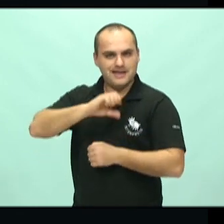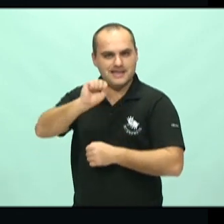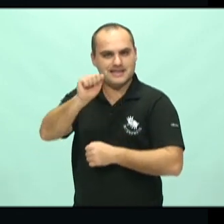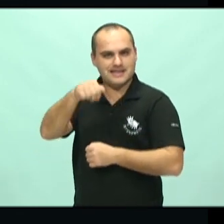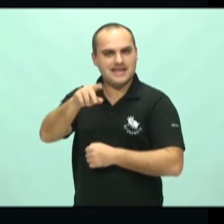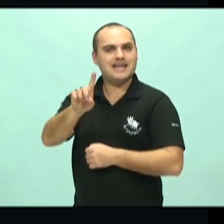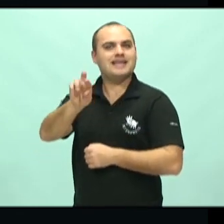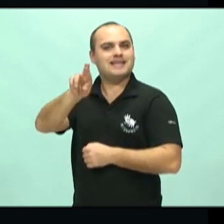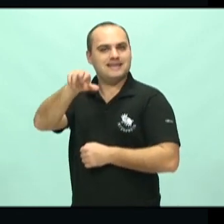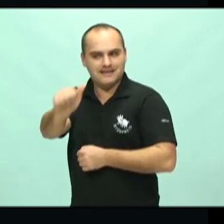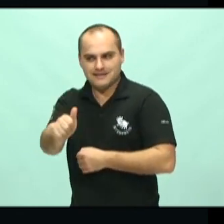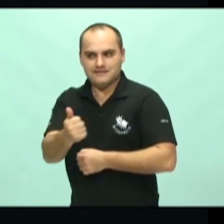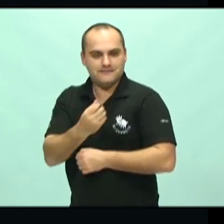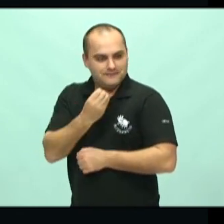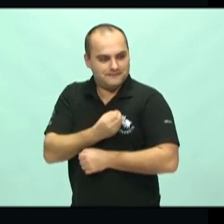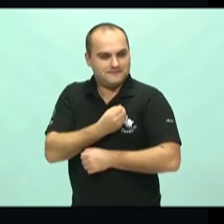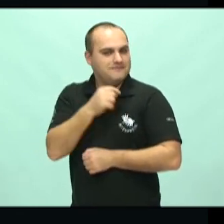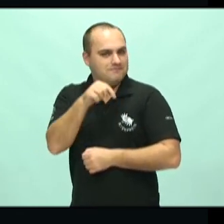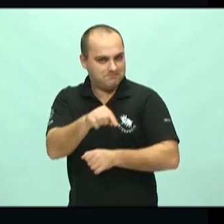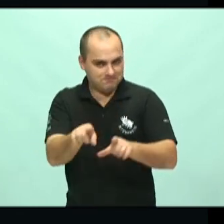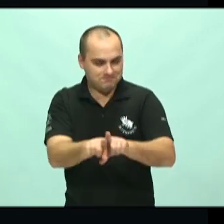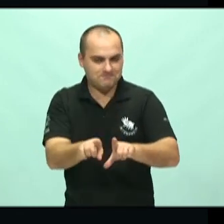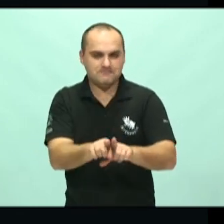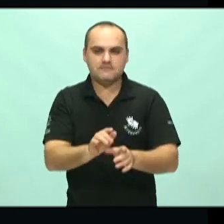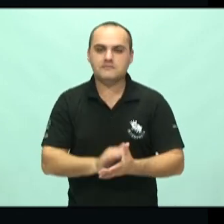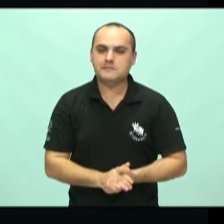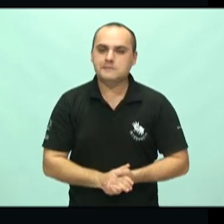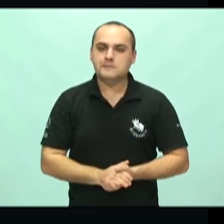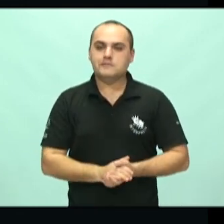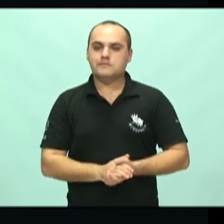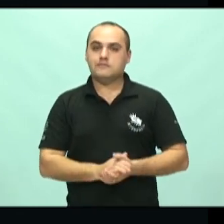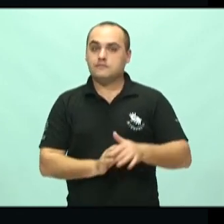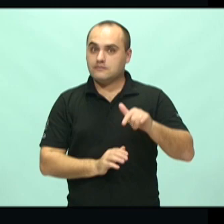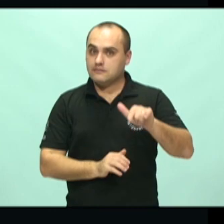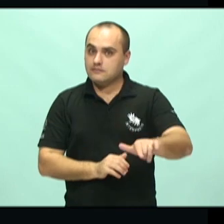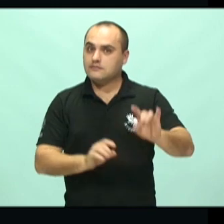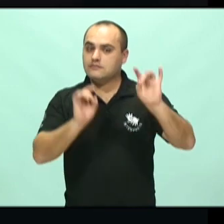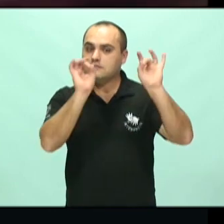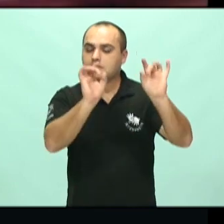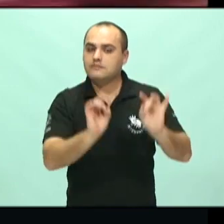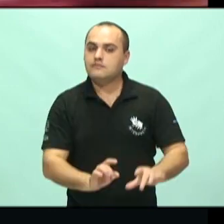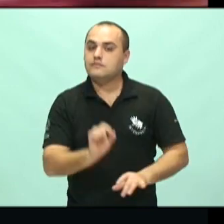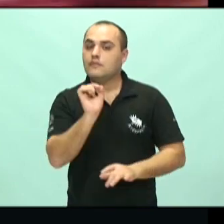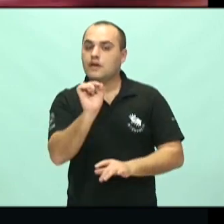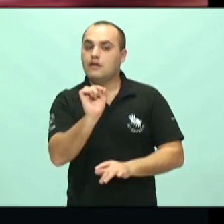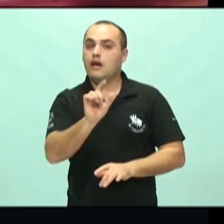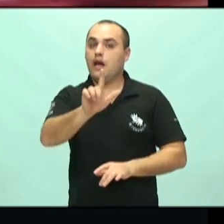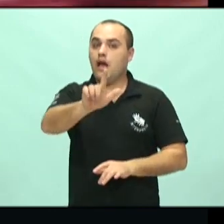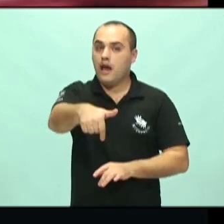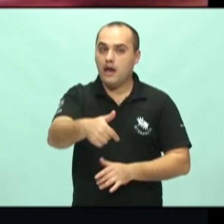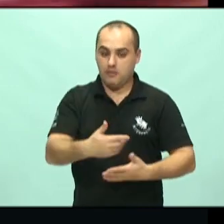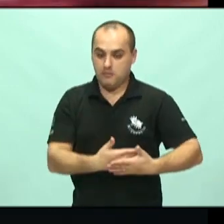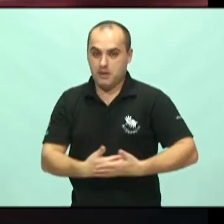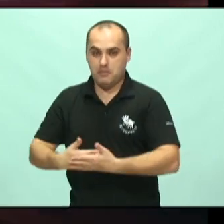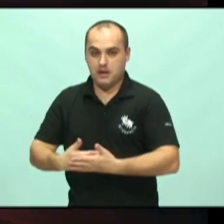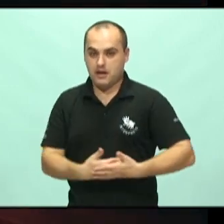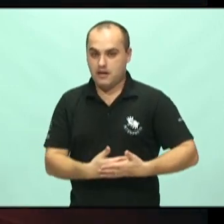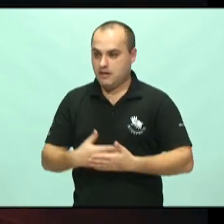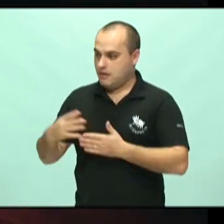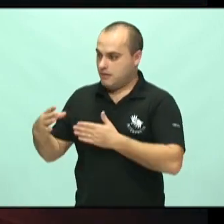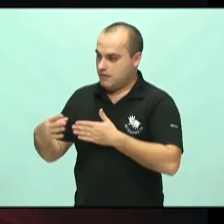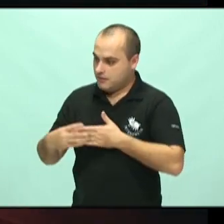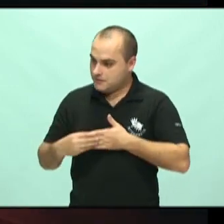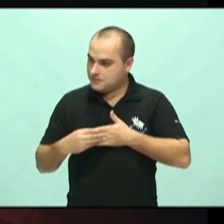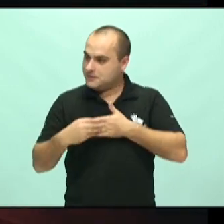Sobrevento. É um espetáculo que a gente sempre diz, é o bebê que vai levar o adulto ao teatro, né? Então,